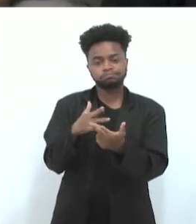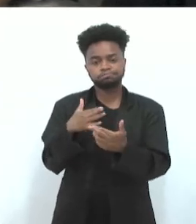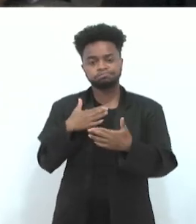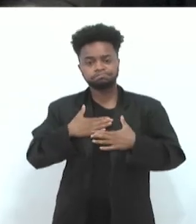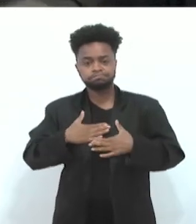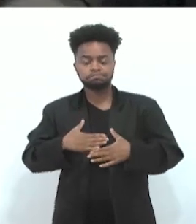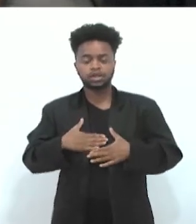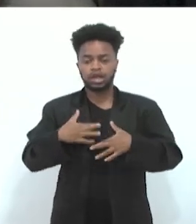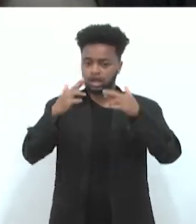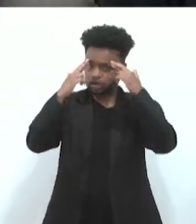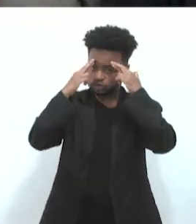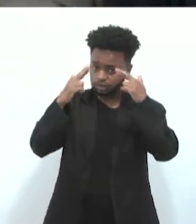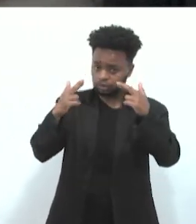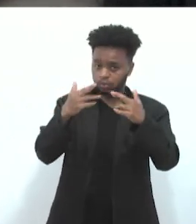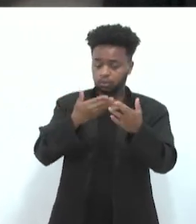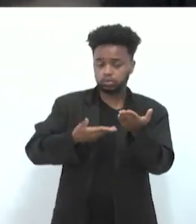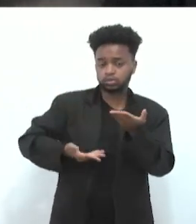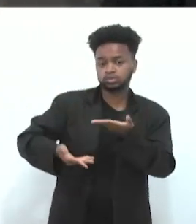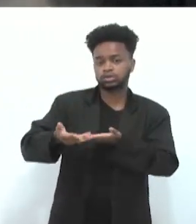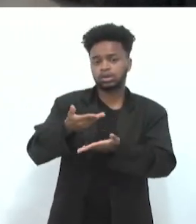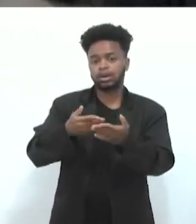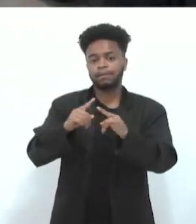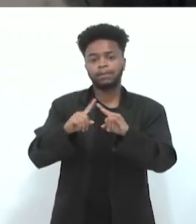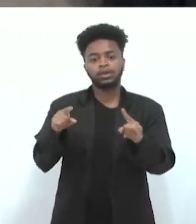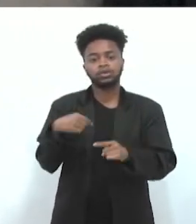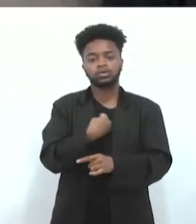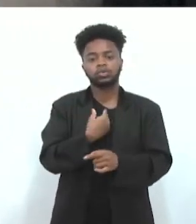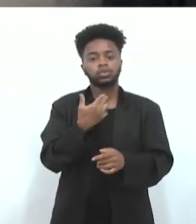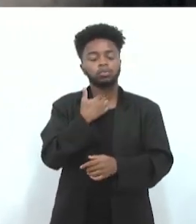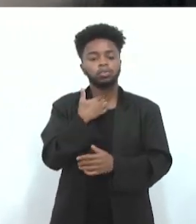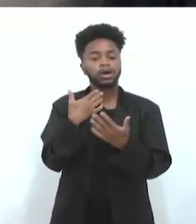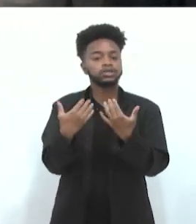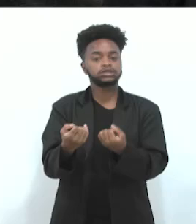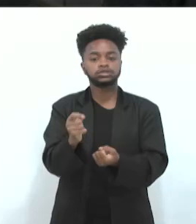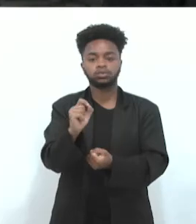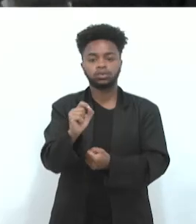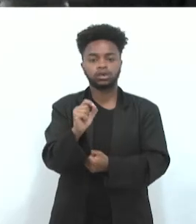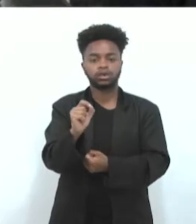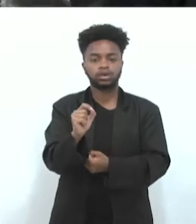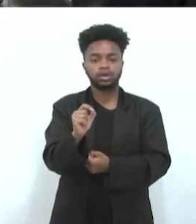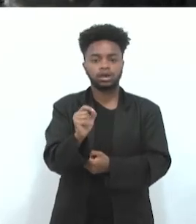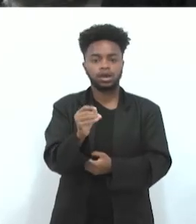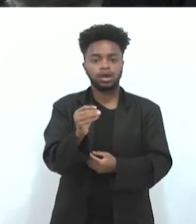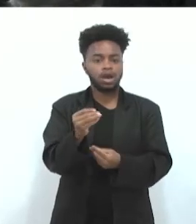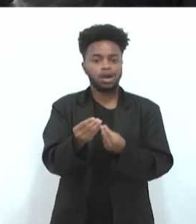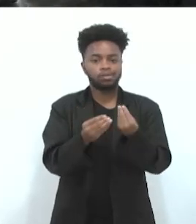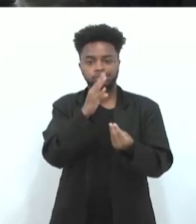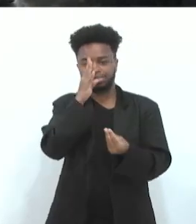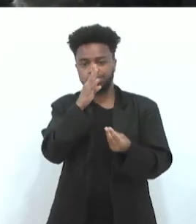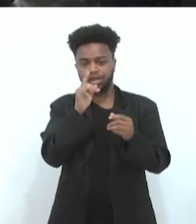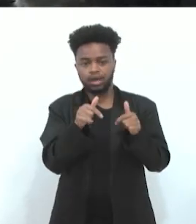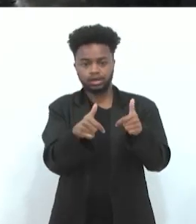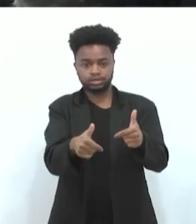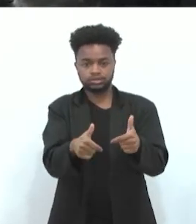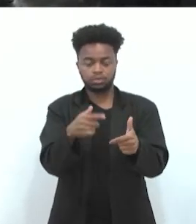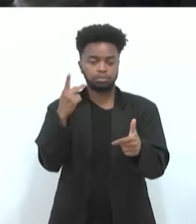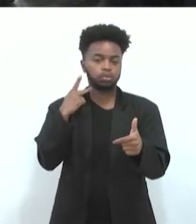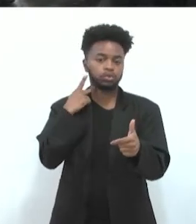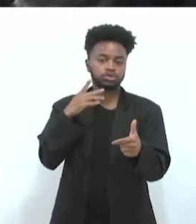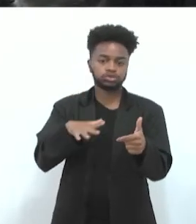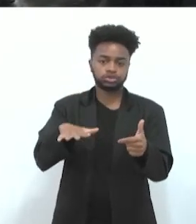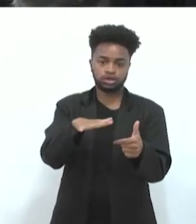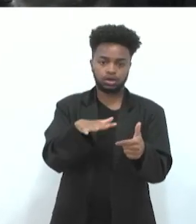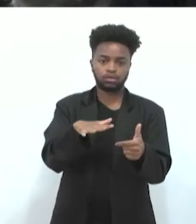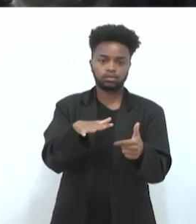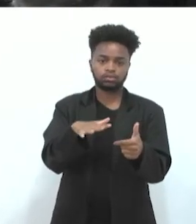respeitoso e republicano. O que não podemos mais aceitar é esse tipo de ingerência da Procuradoria-Geral do Estado,